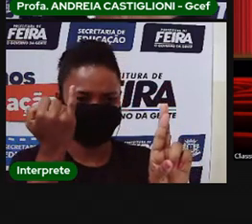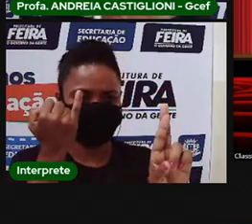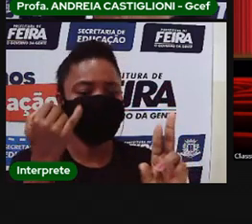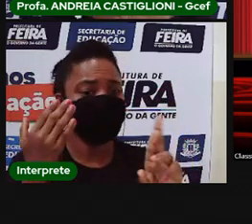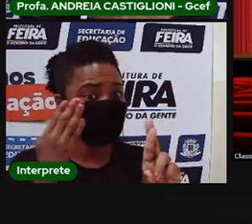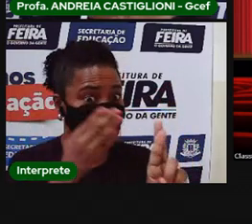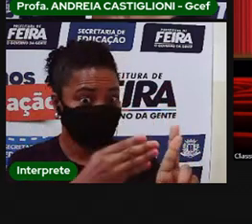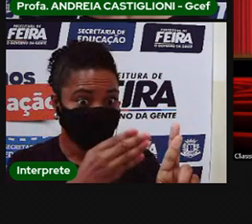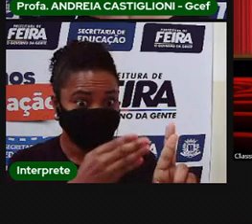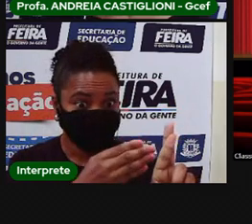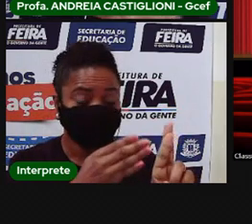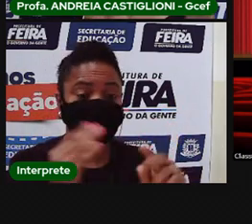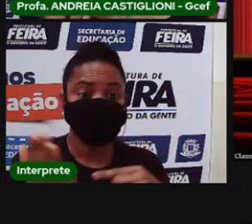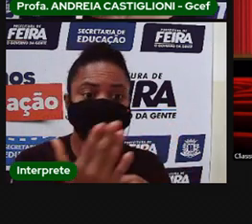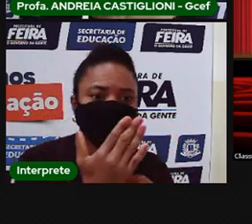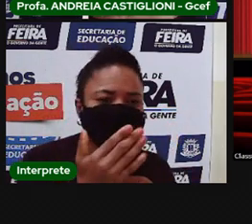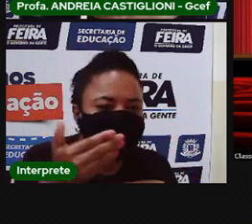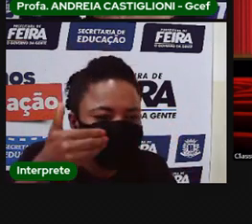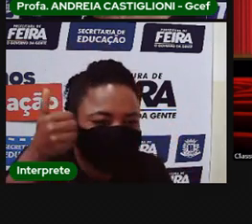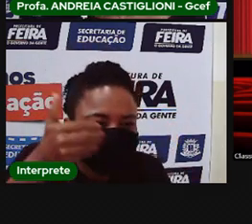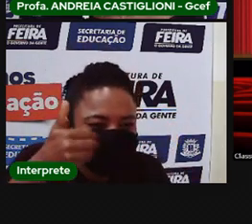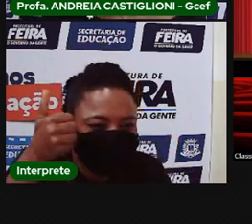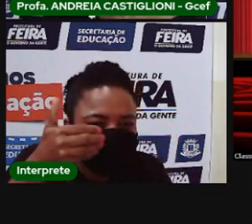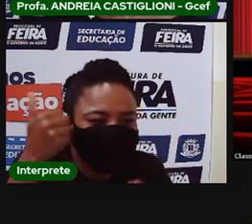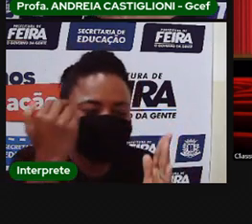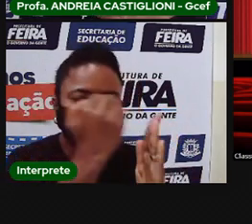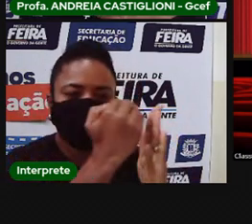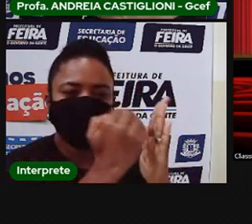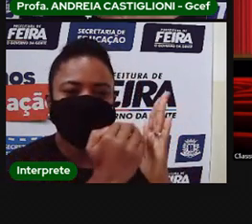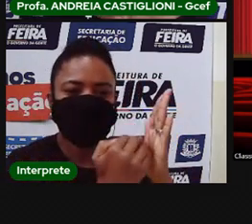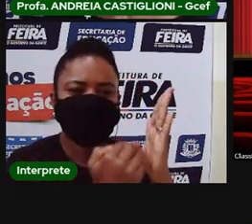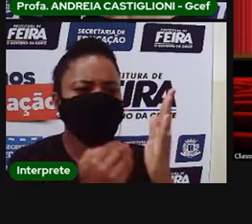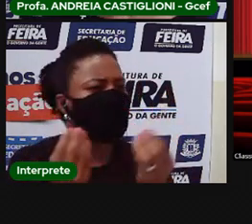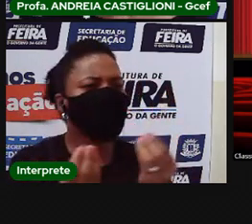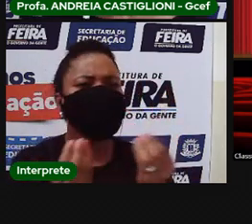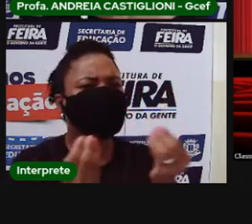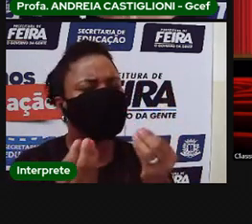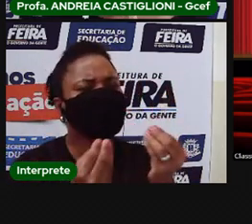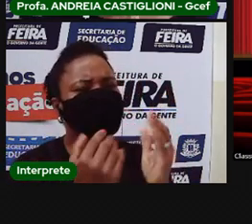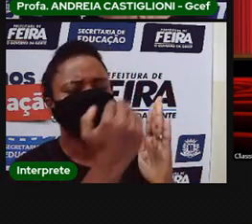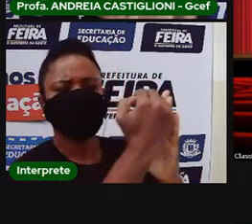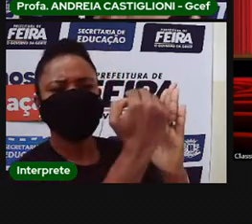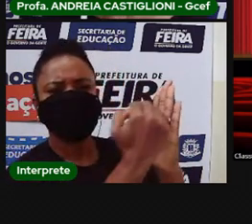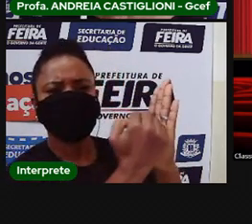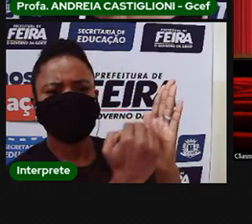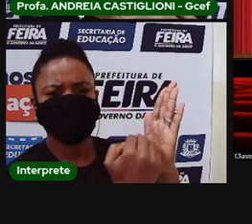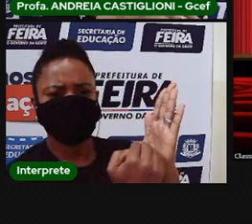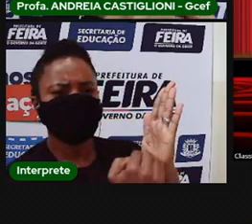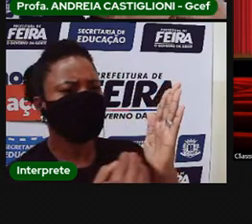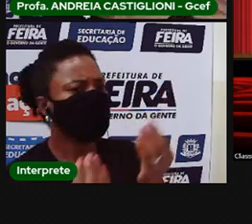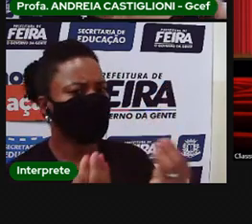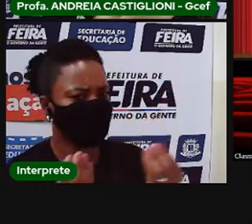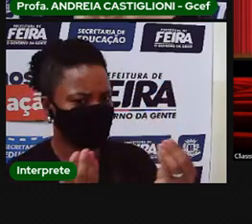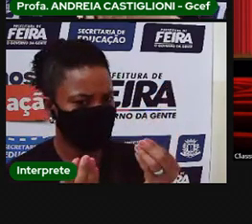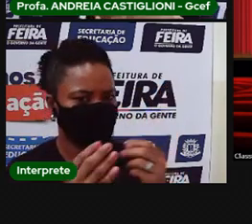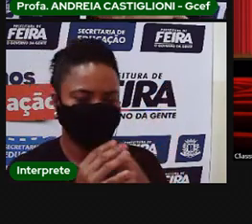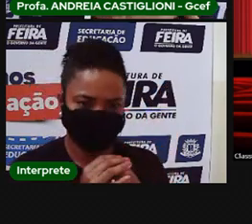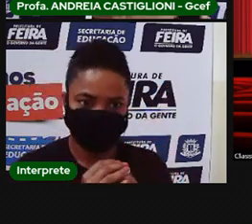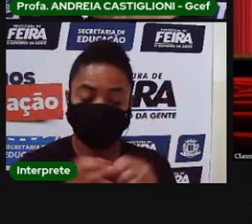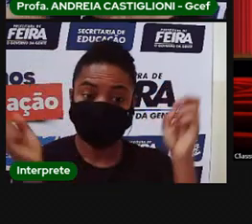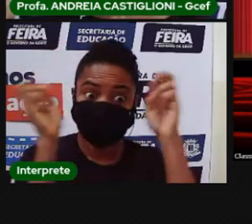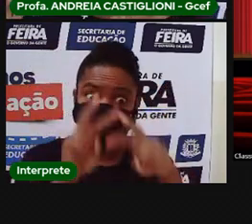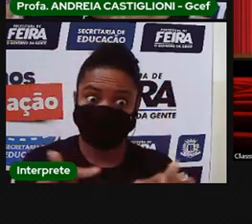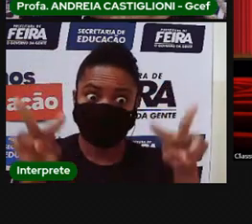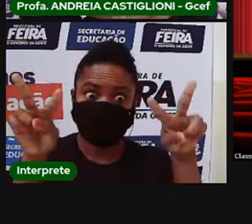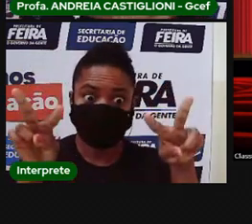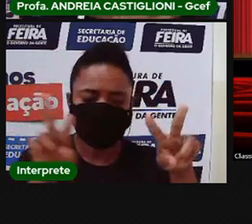que vocês possam ter um repertório. Como assim, pro repertório? Quando a gente visualiza várias coisas diferentes,